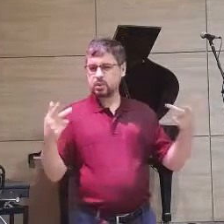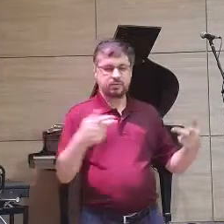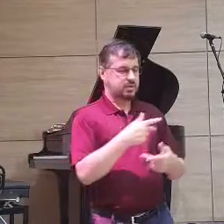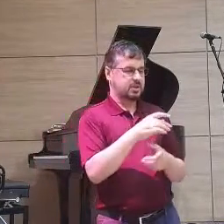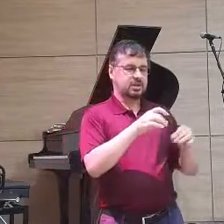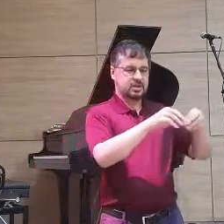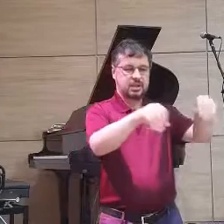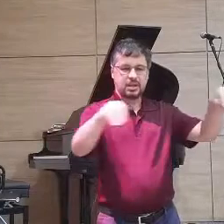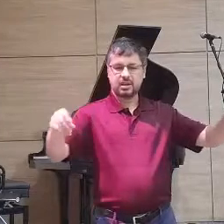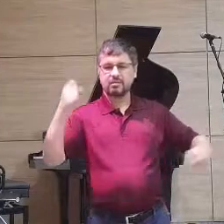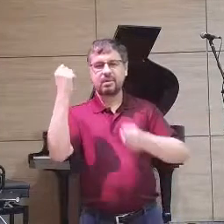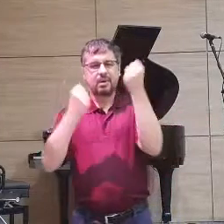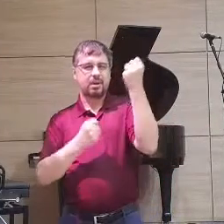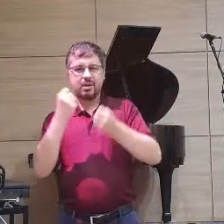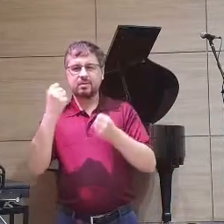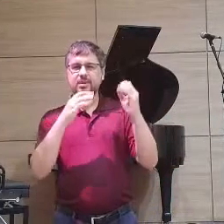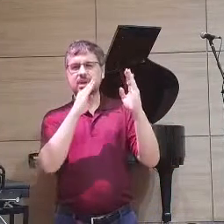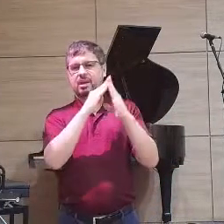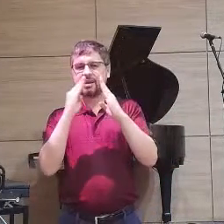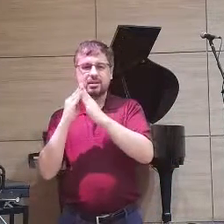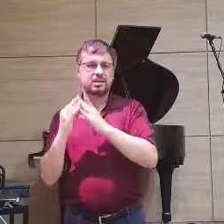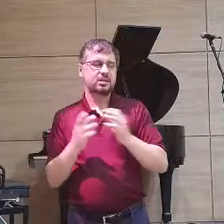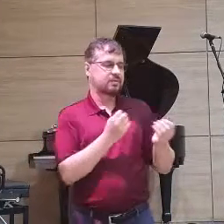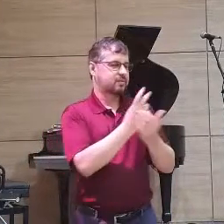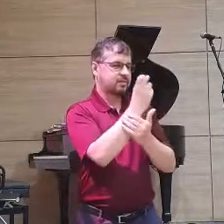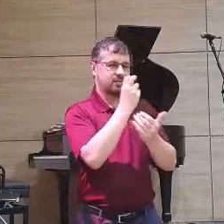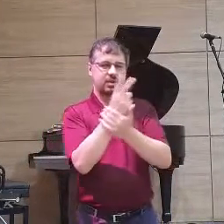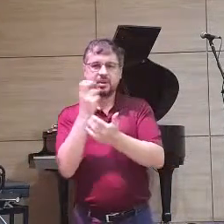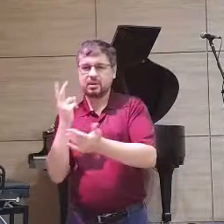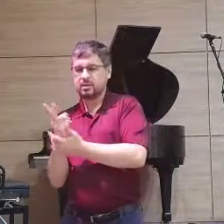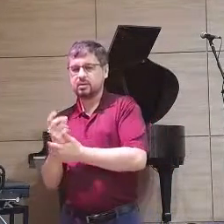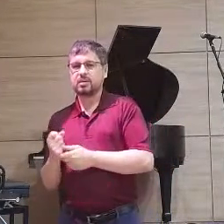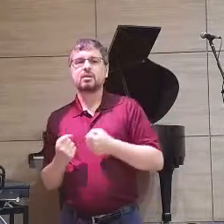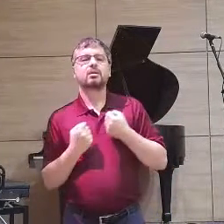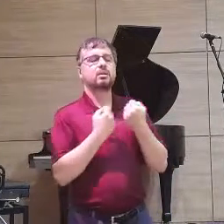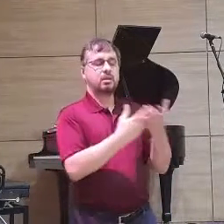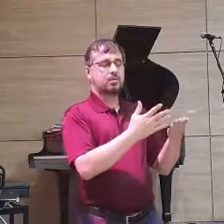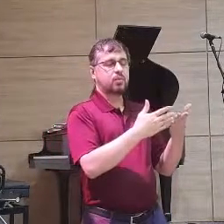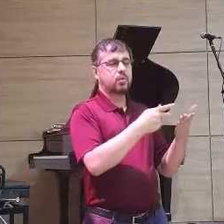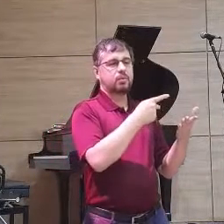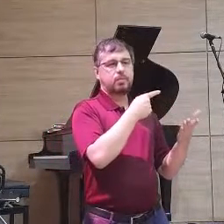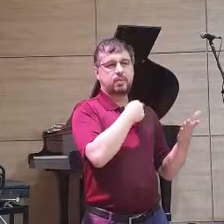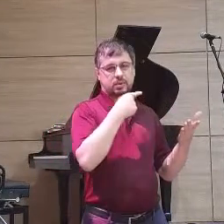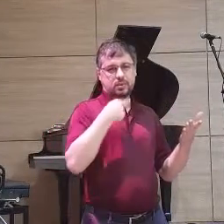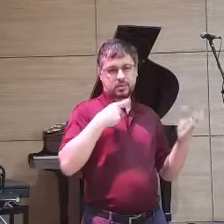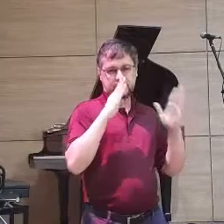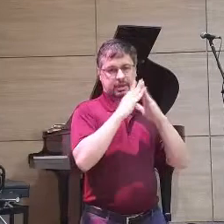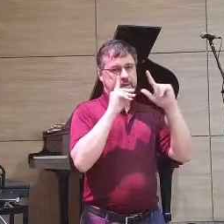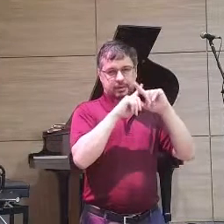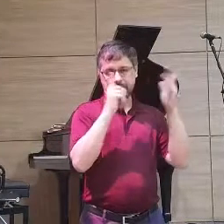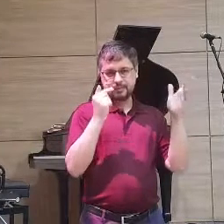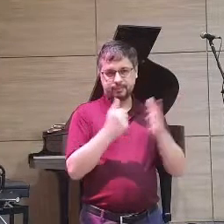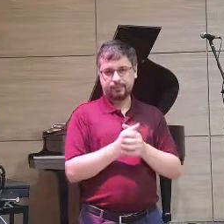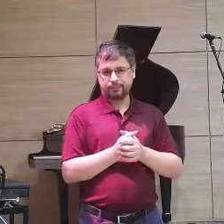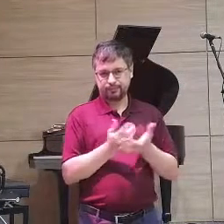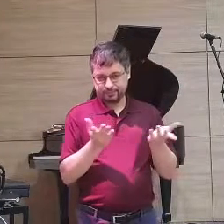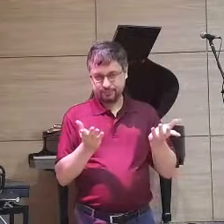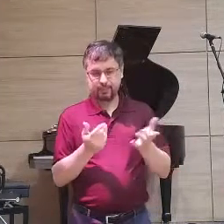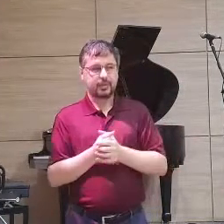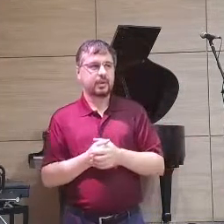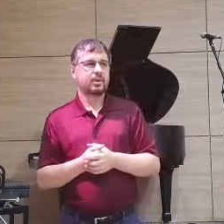terrenos carro o carro casas e tudo e daí para o pastor da igreja tá deu pra você